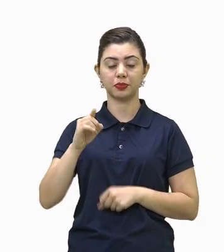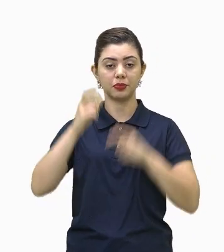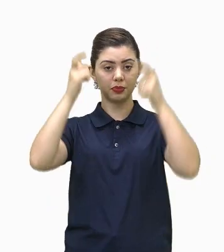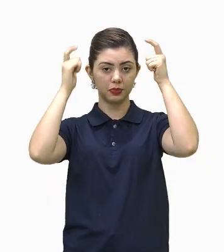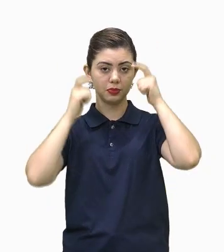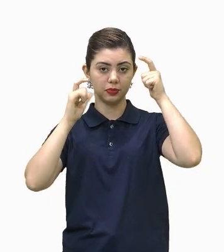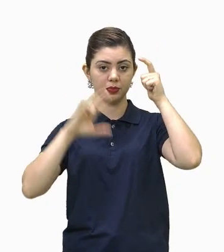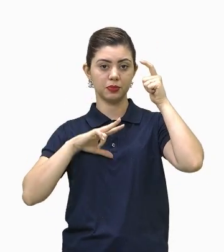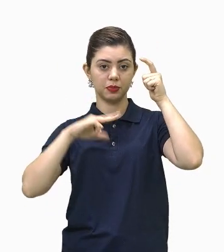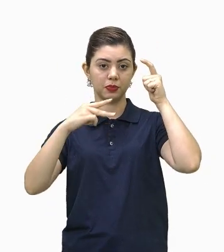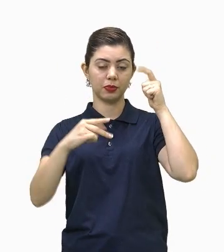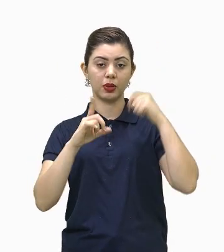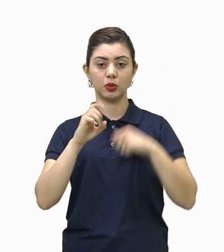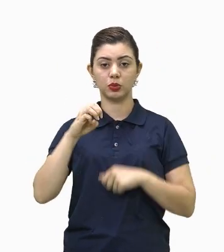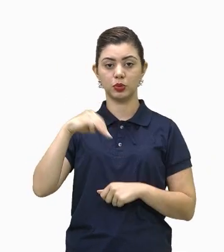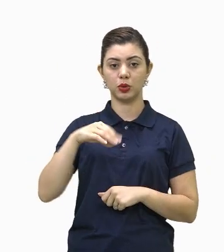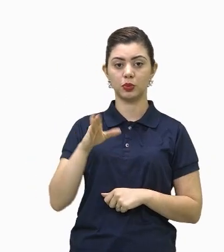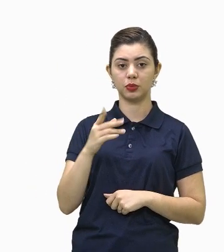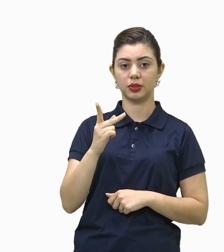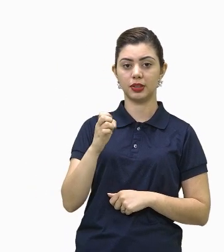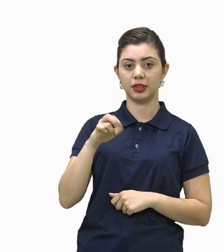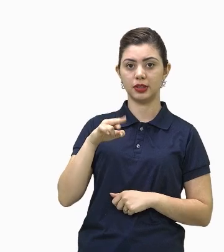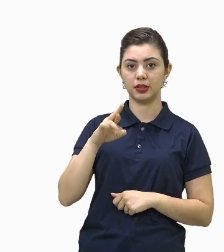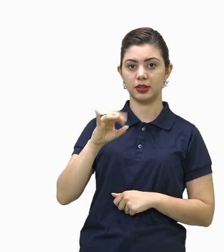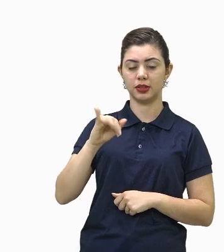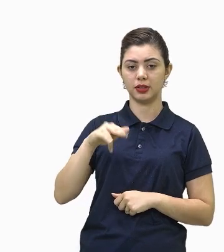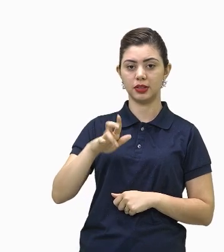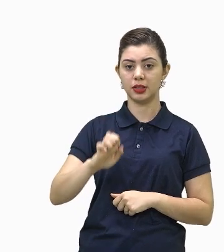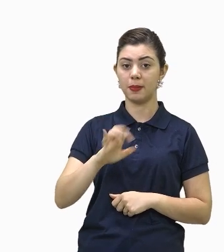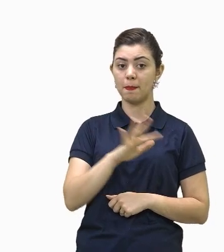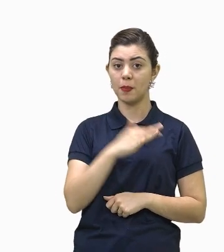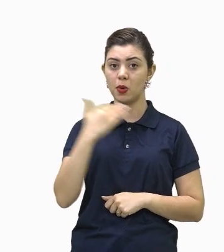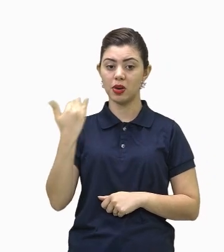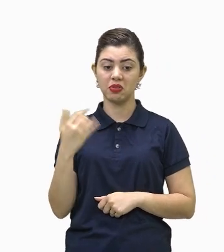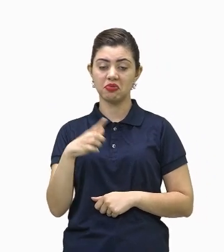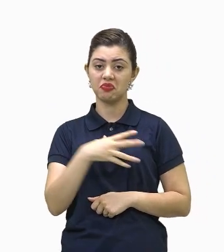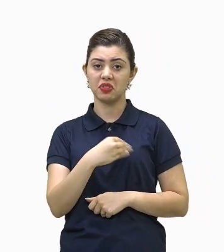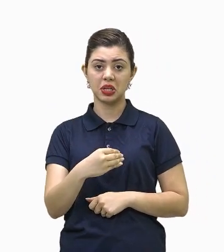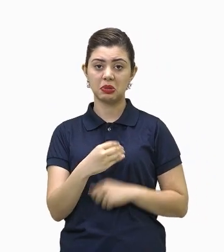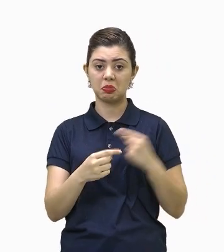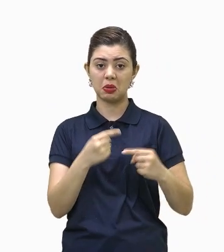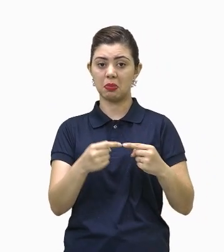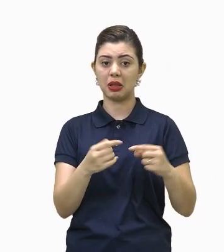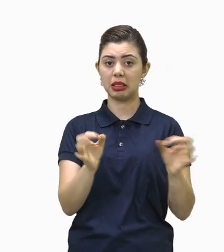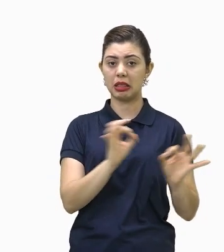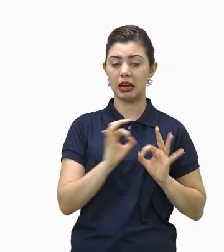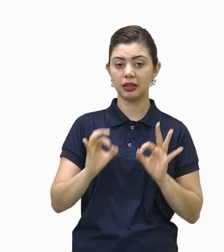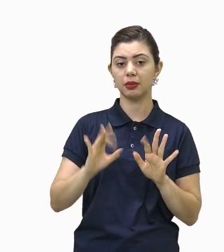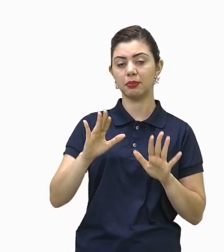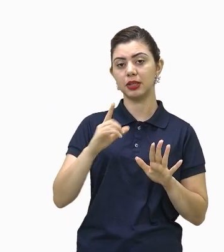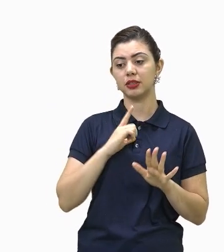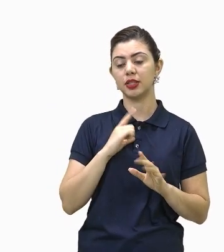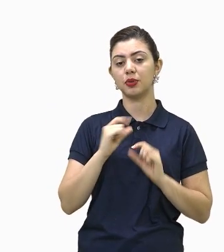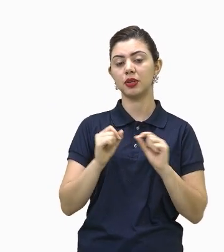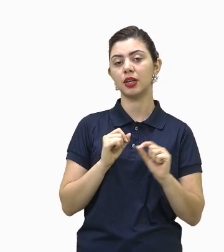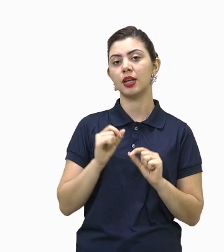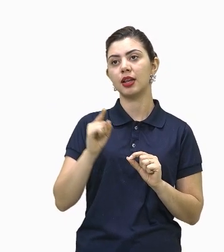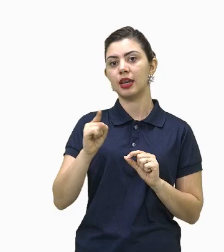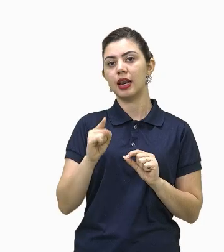Dom Henrique, ele morreu sem deixar herdeiros. O rei da Espanha, o Filipe II, parente do rei de